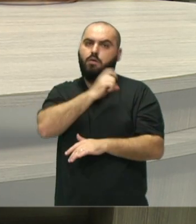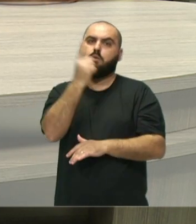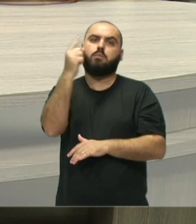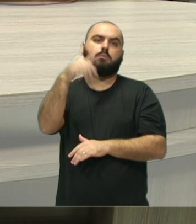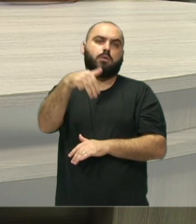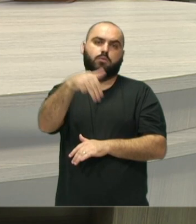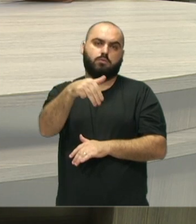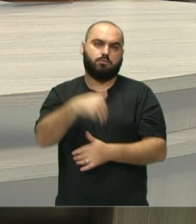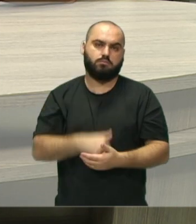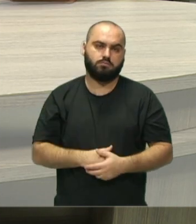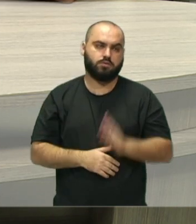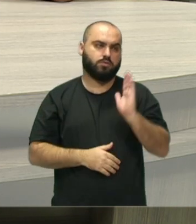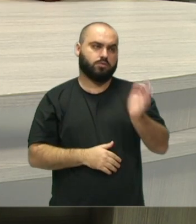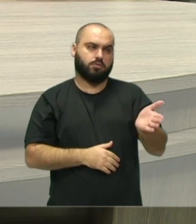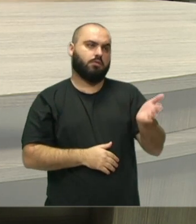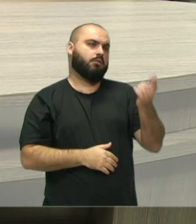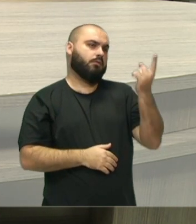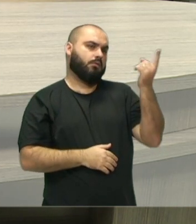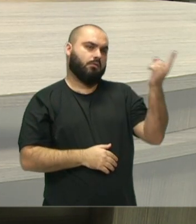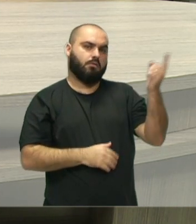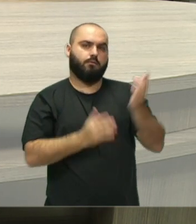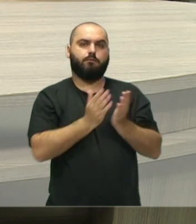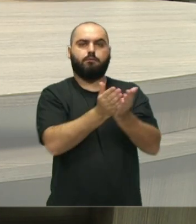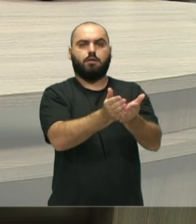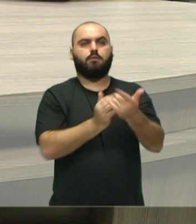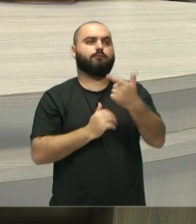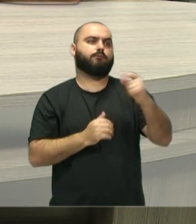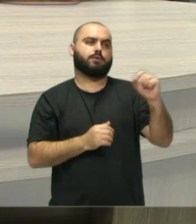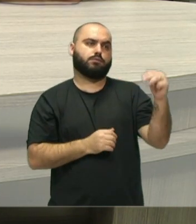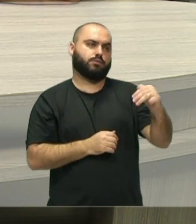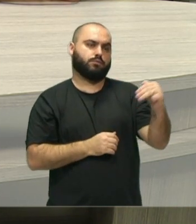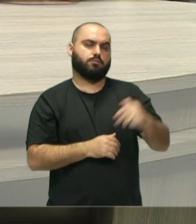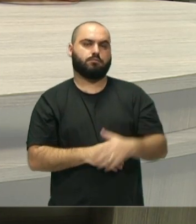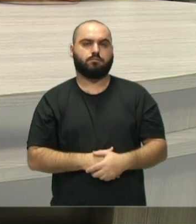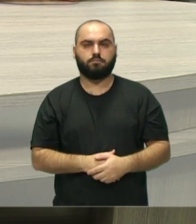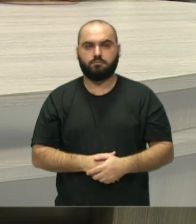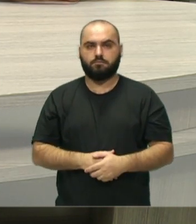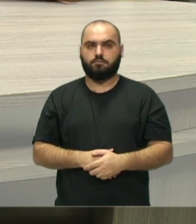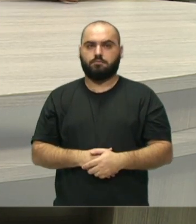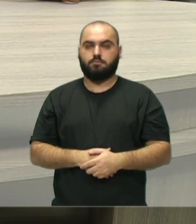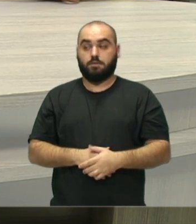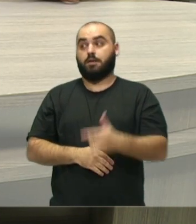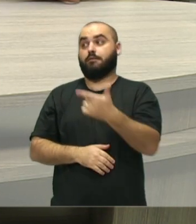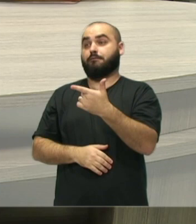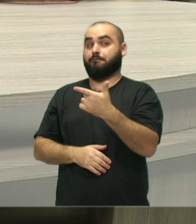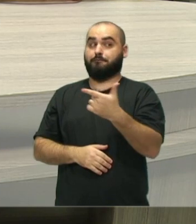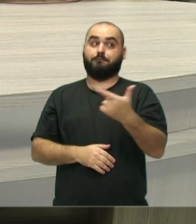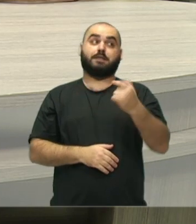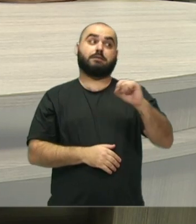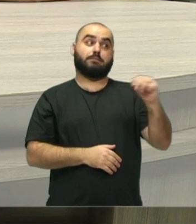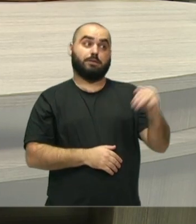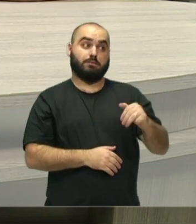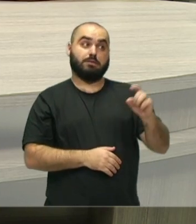minuto contra 20 minutos em uma operação de ferry, né? De 15 a 20 20 minutos quando se tem sorte, né?